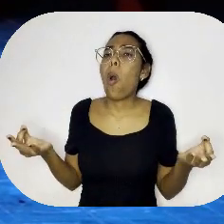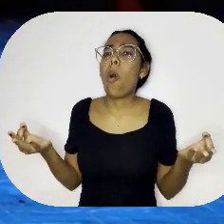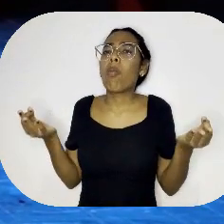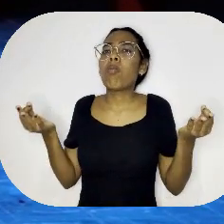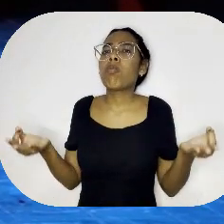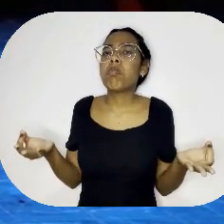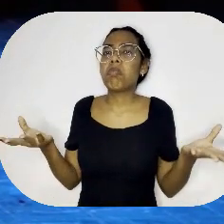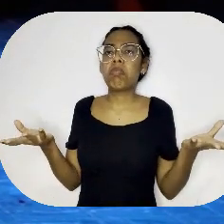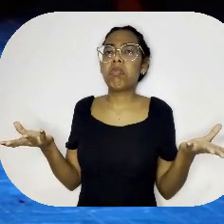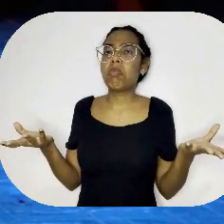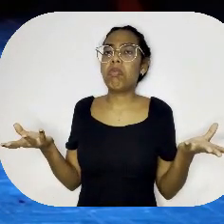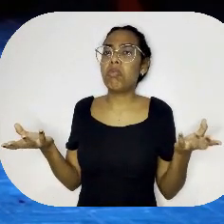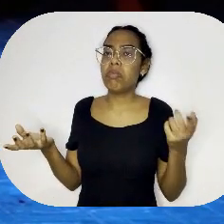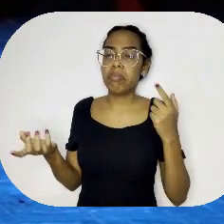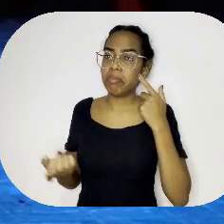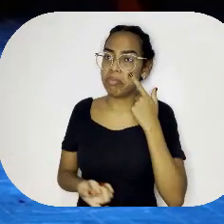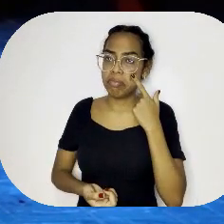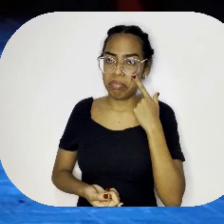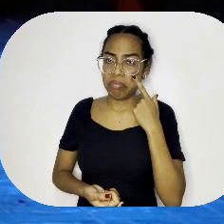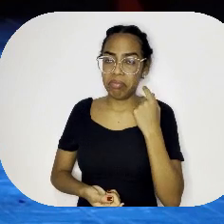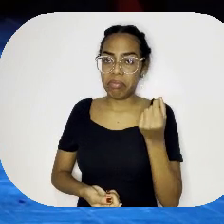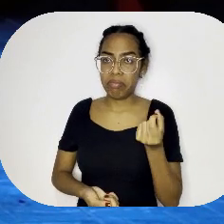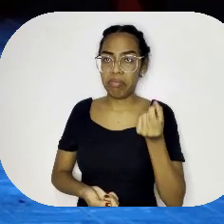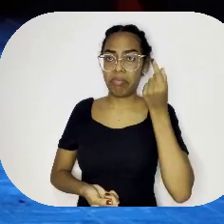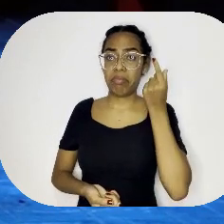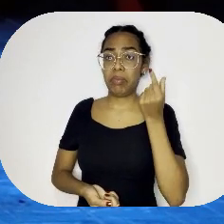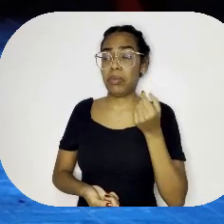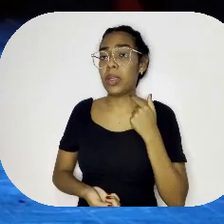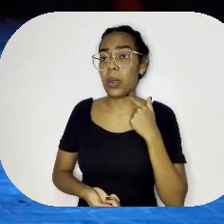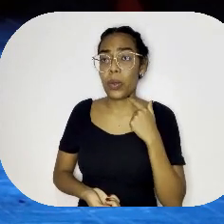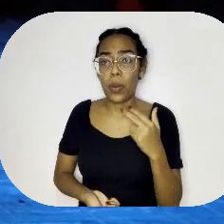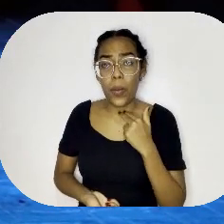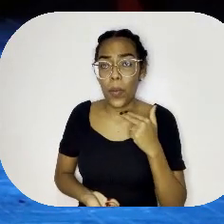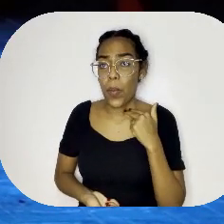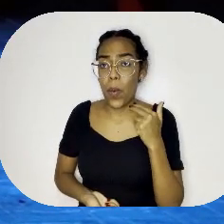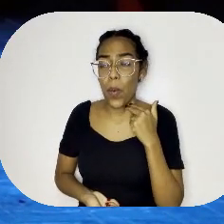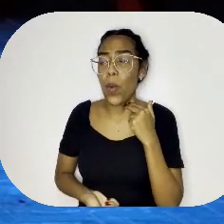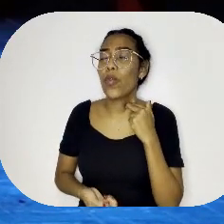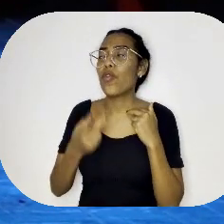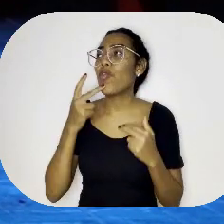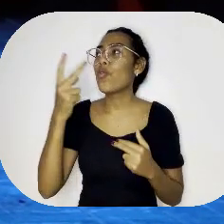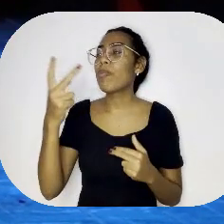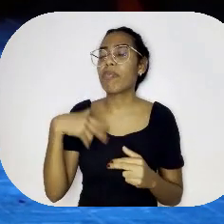ó vida futura. Eu só não te interrompi pra você não ficar